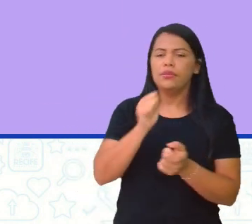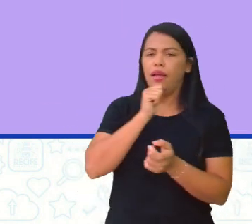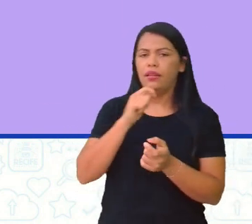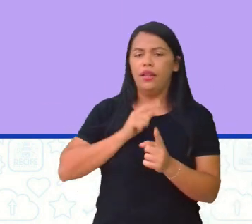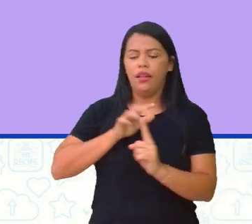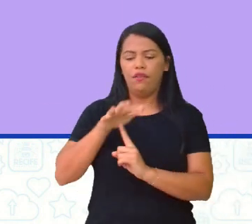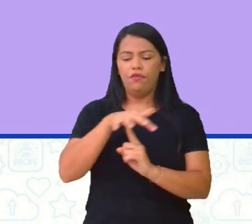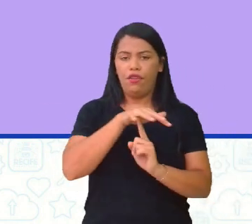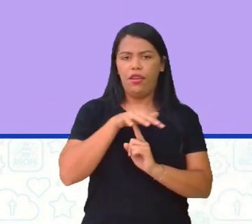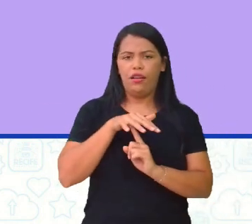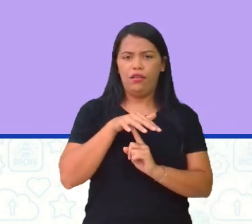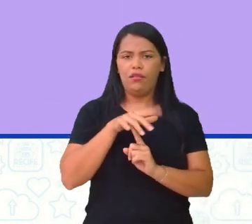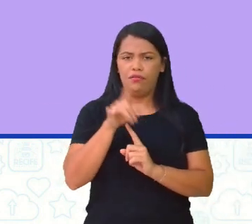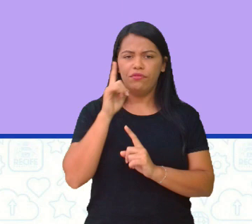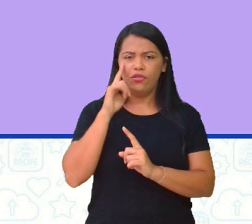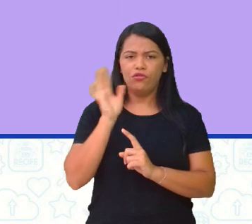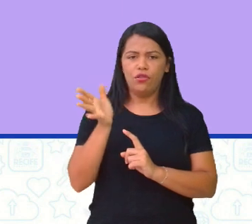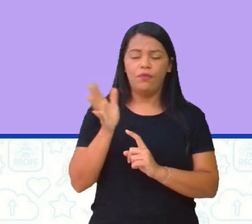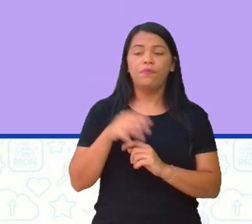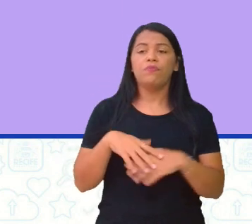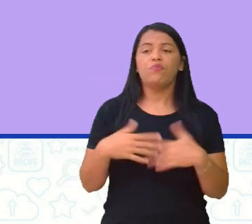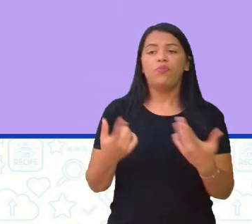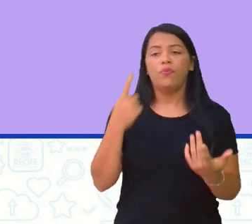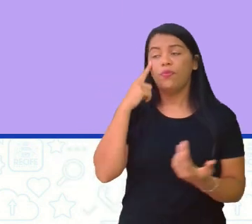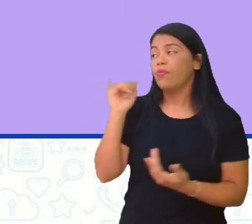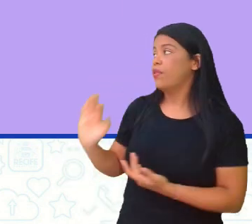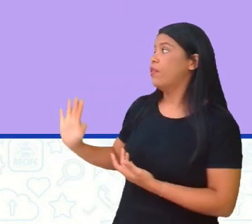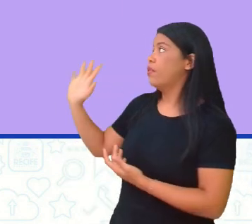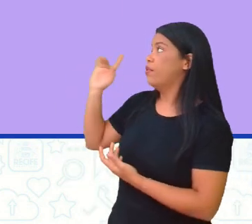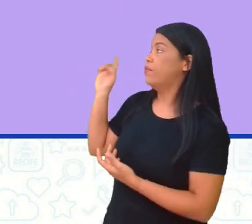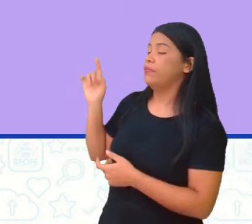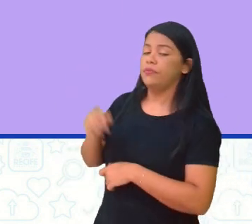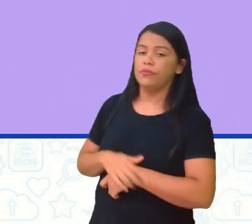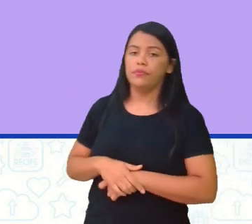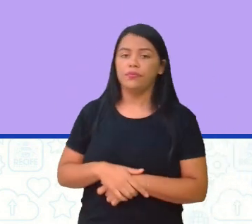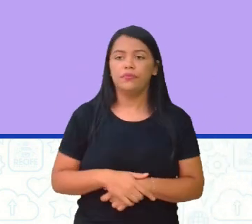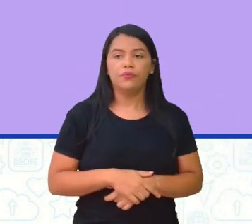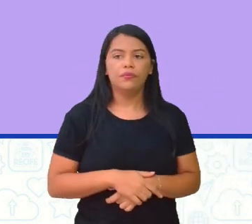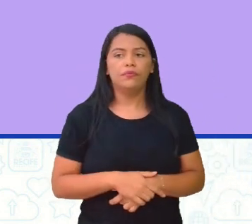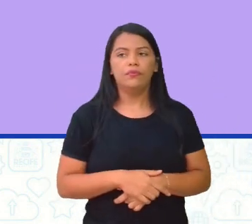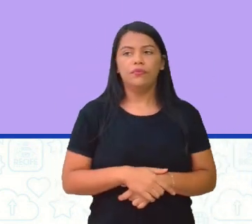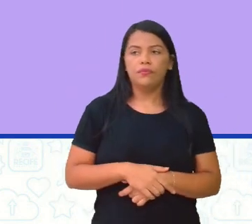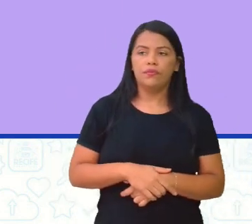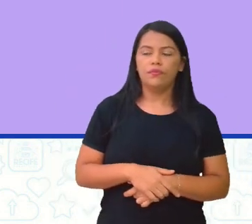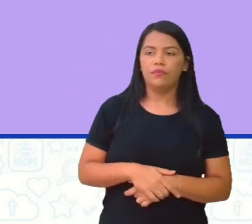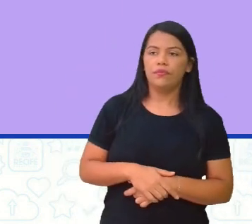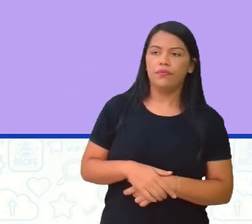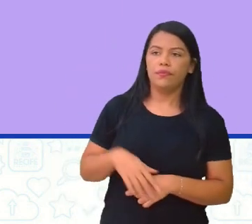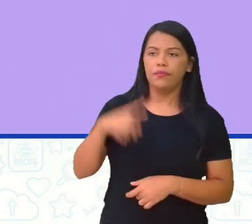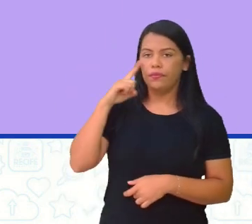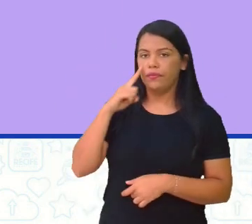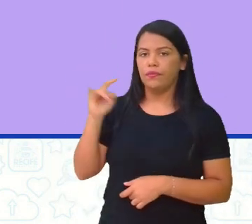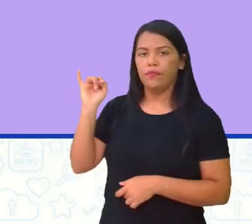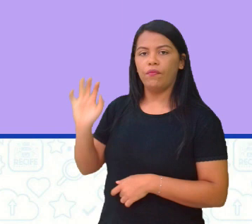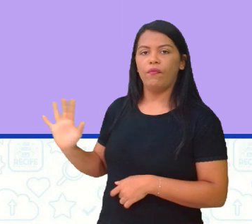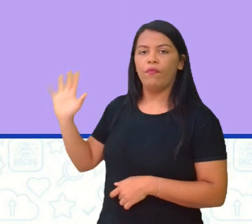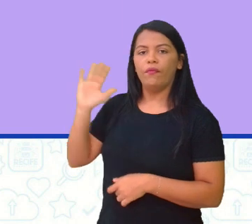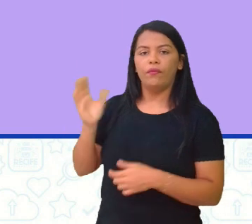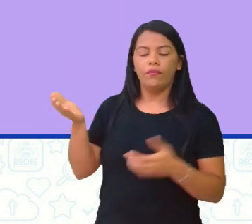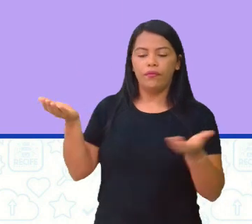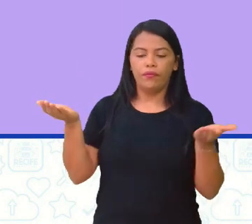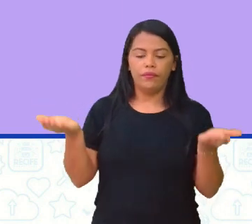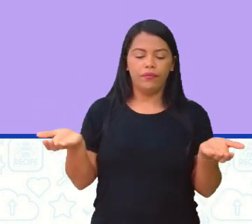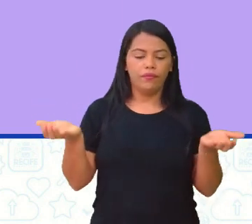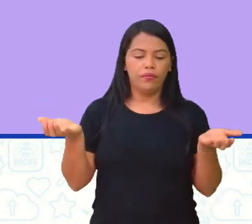dois pratos? Veja na figurinha estática, sem ser na que está se movimentando, que ela está em